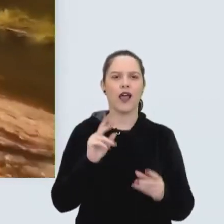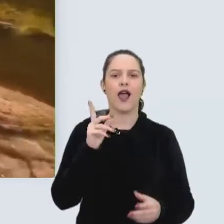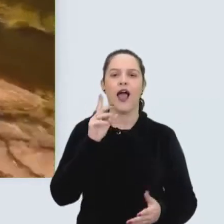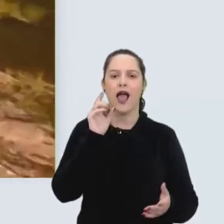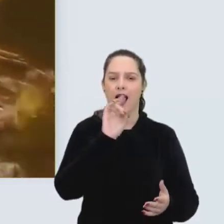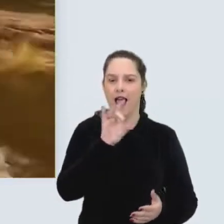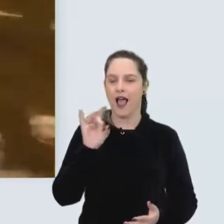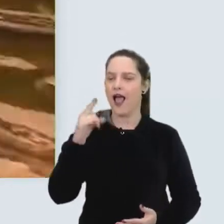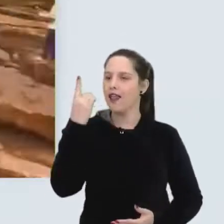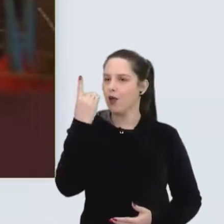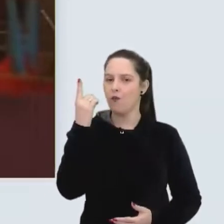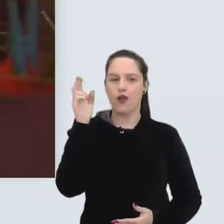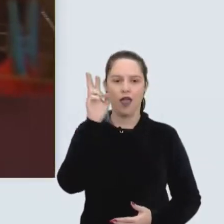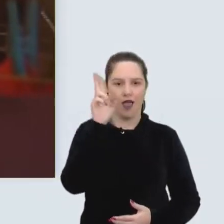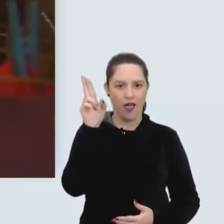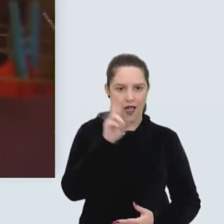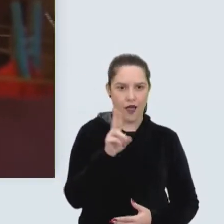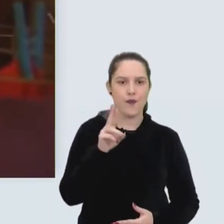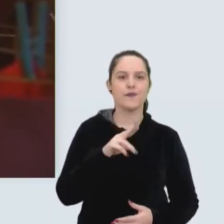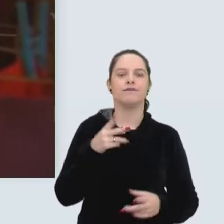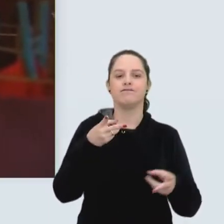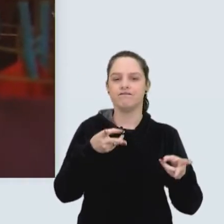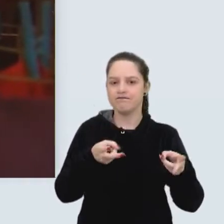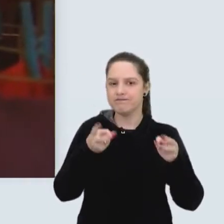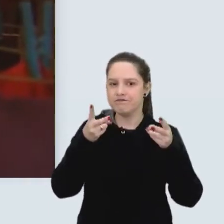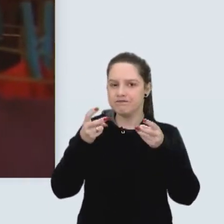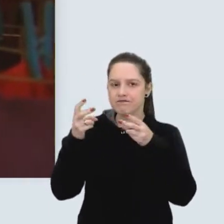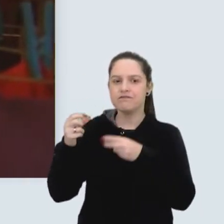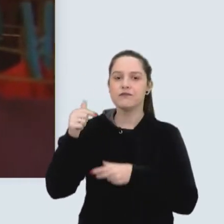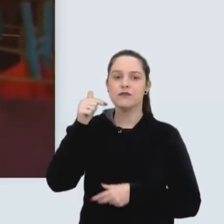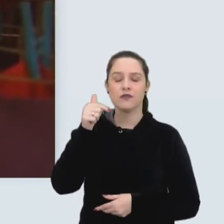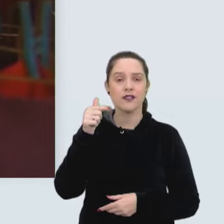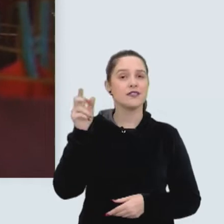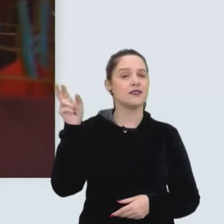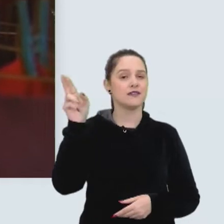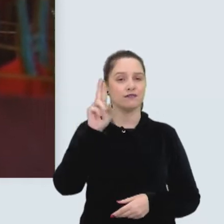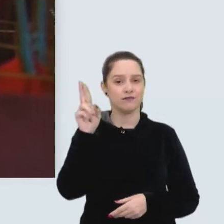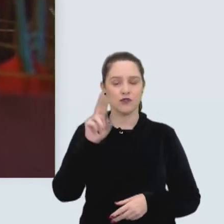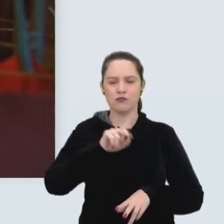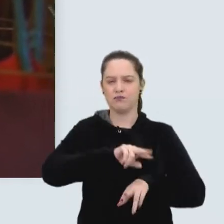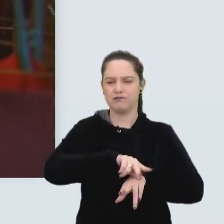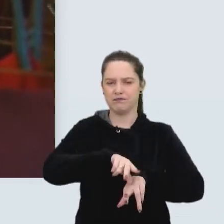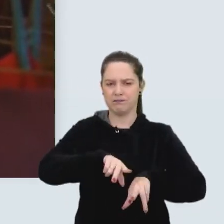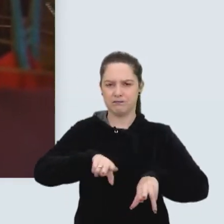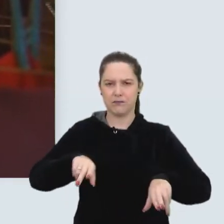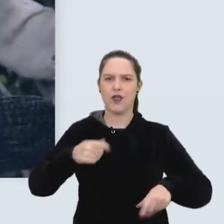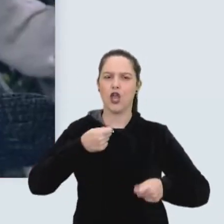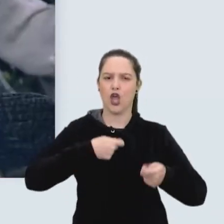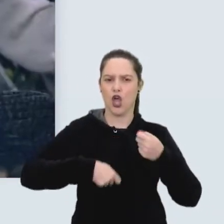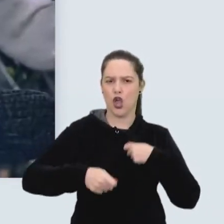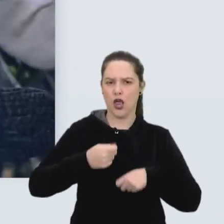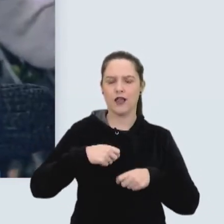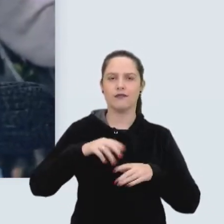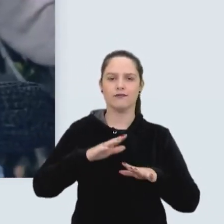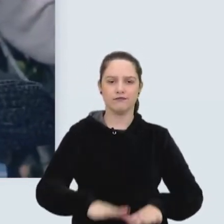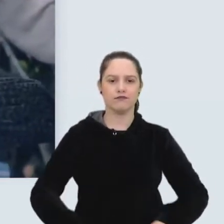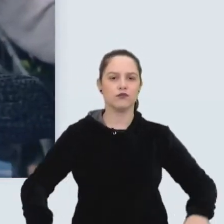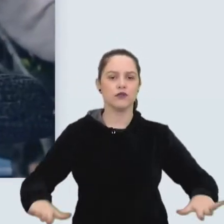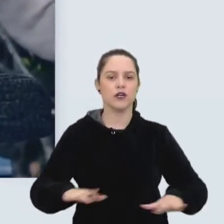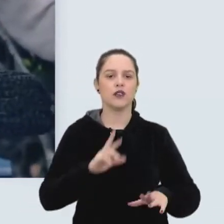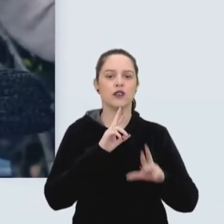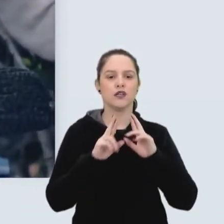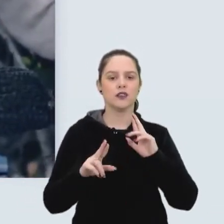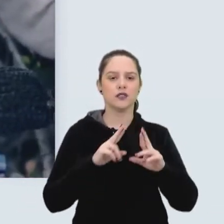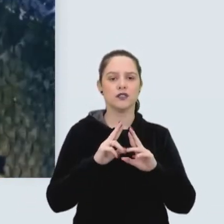governo investe nas unidades de conservação, são produzidos R$7 de benefícios econômicos para a região. O resultado é